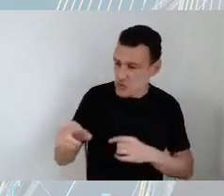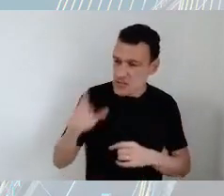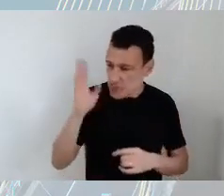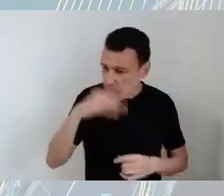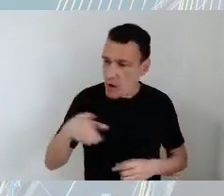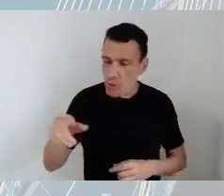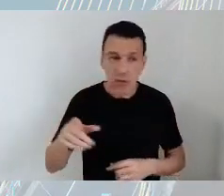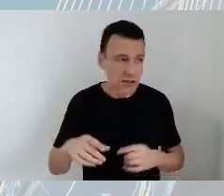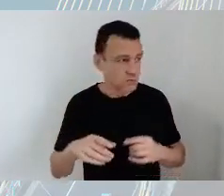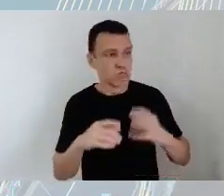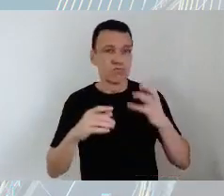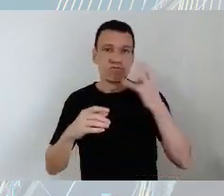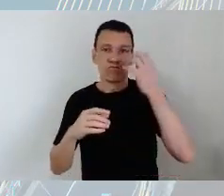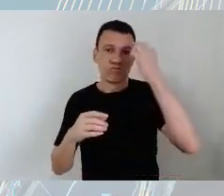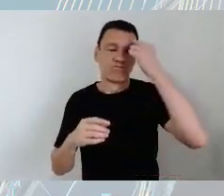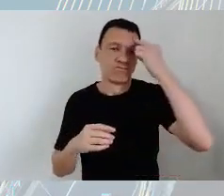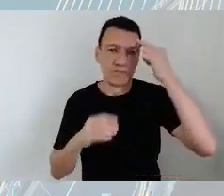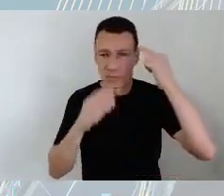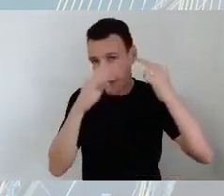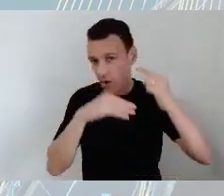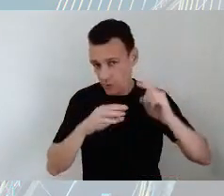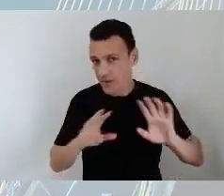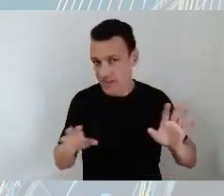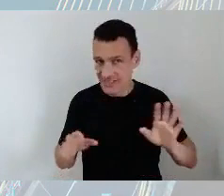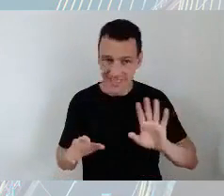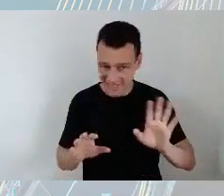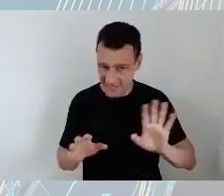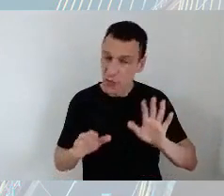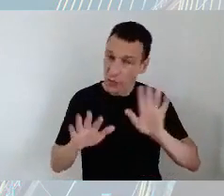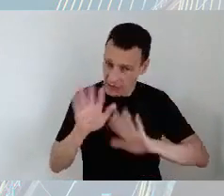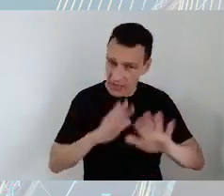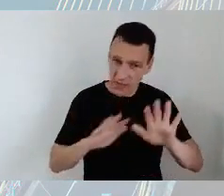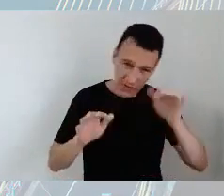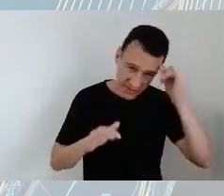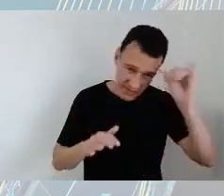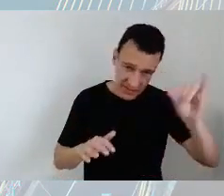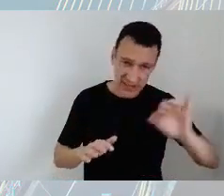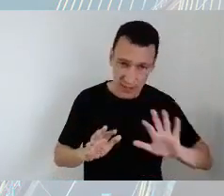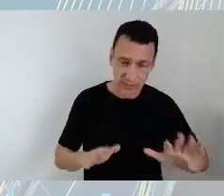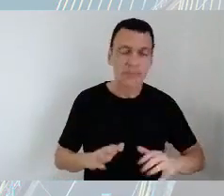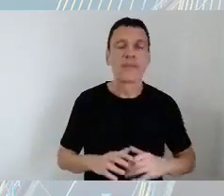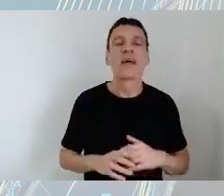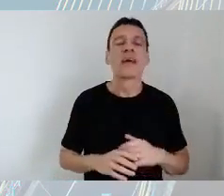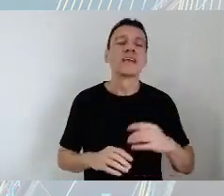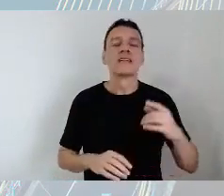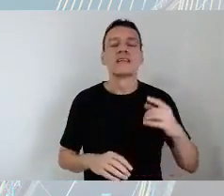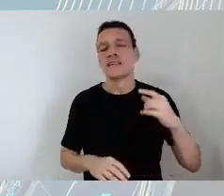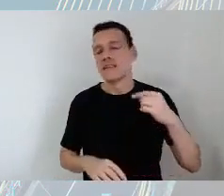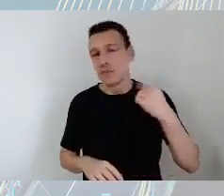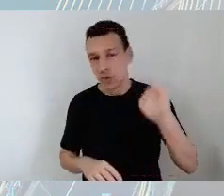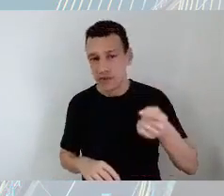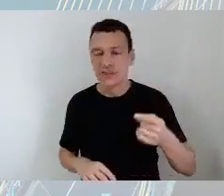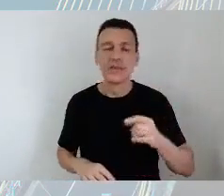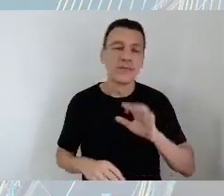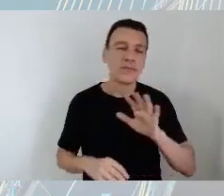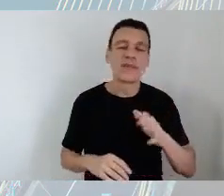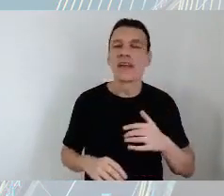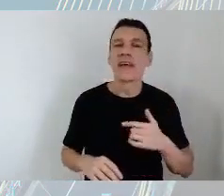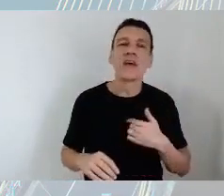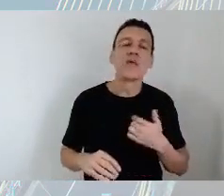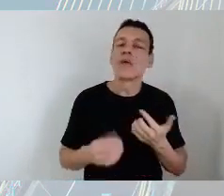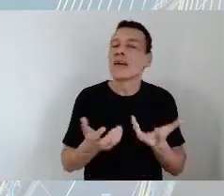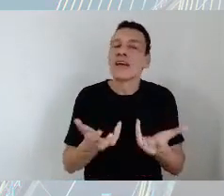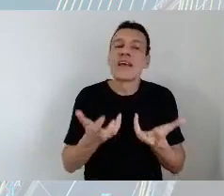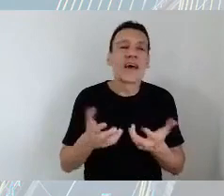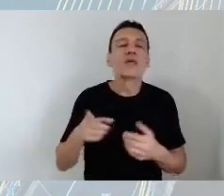usuário. Então, tudo que o usuário mandar pelo chat, ou quais as instruções que você der para o modelo, ela vai estar com